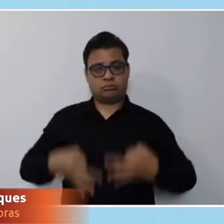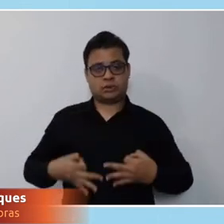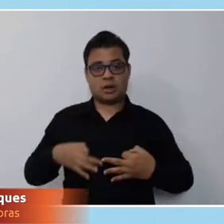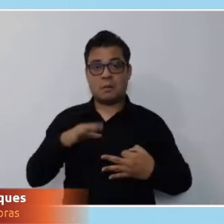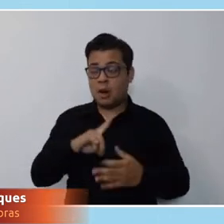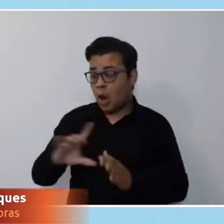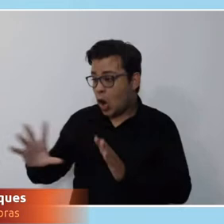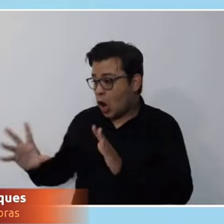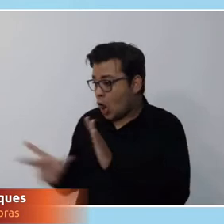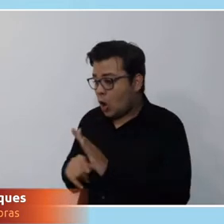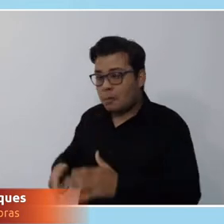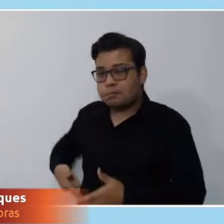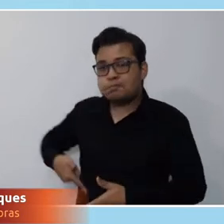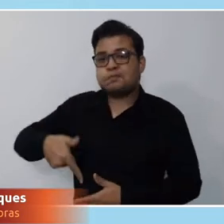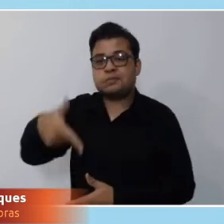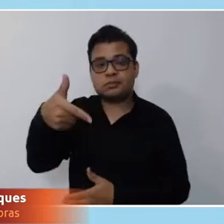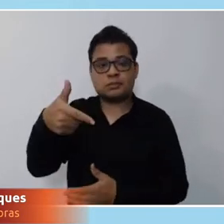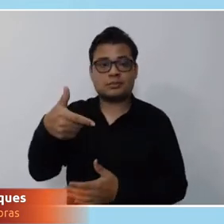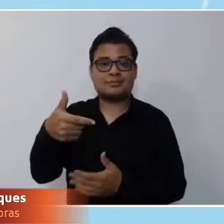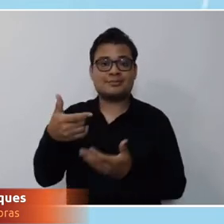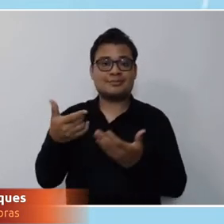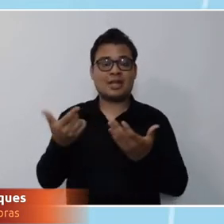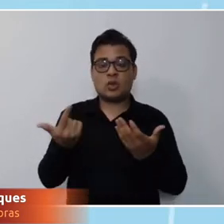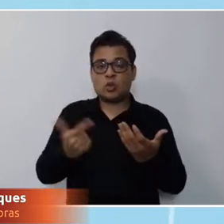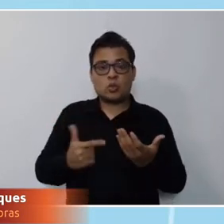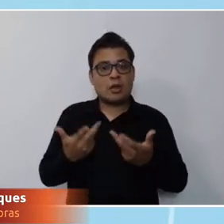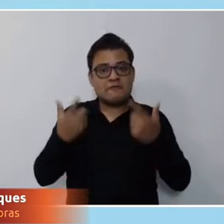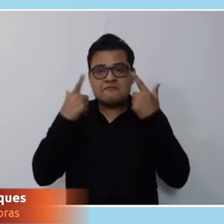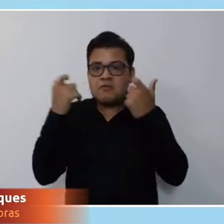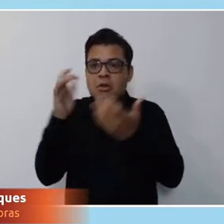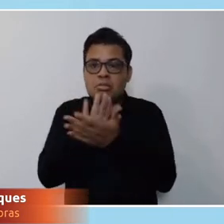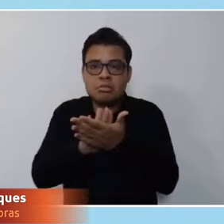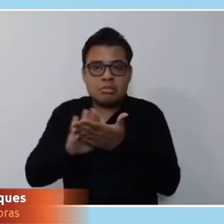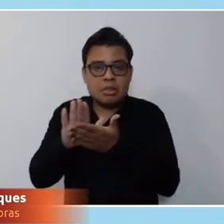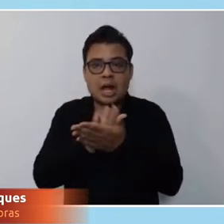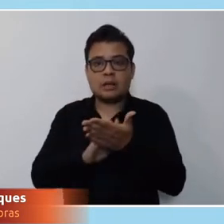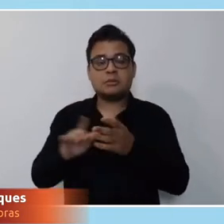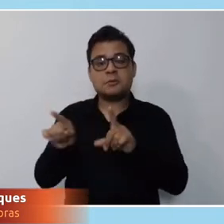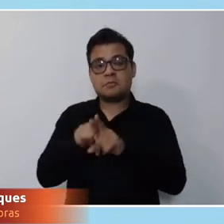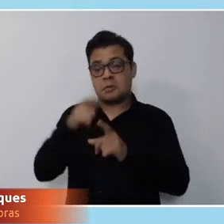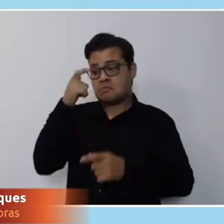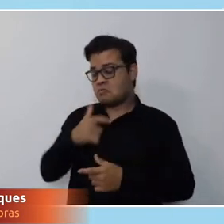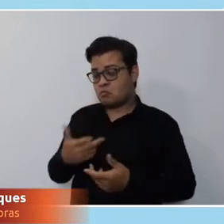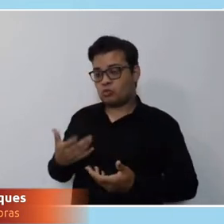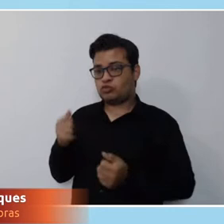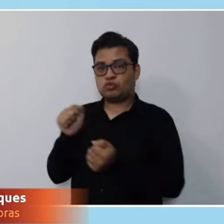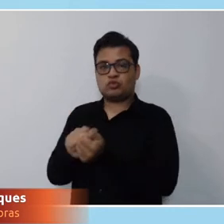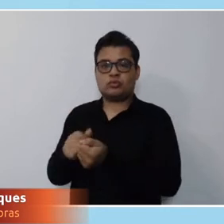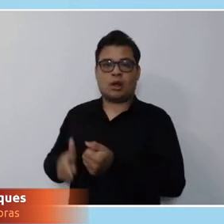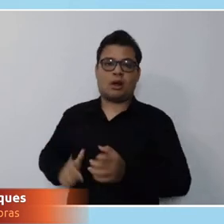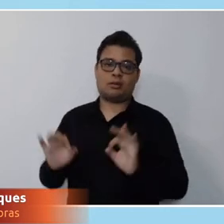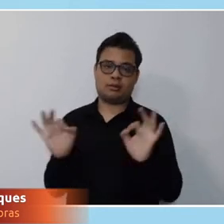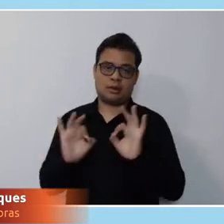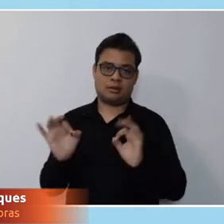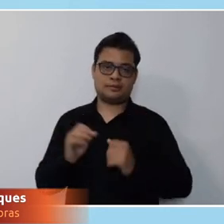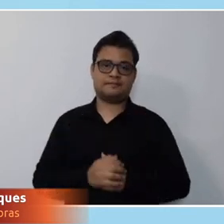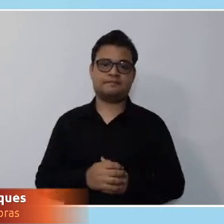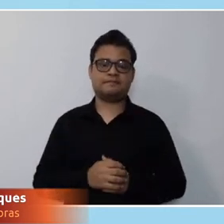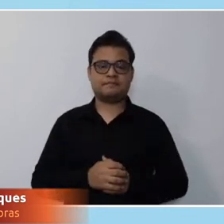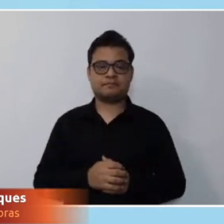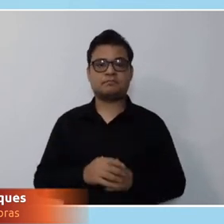muitas vezes sem a presença da vítima. Em segundo lugar, apareceu o roubo, representou 38% dos